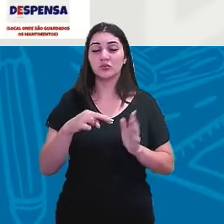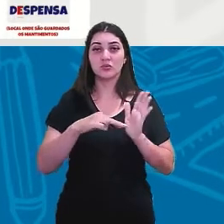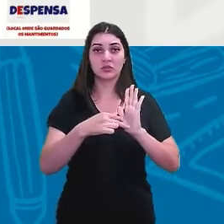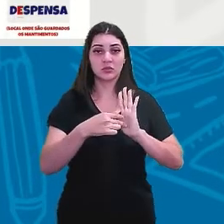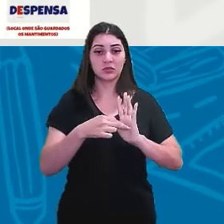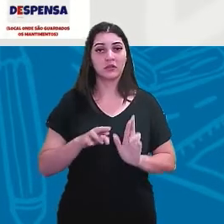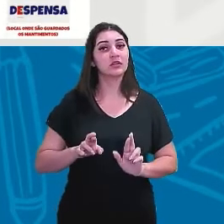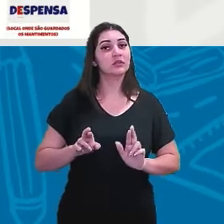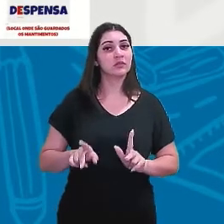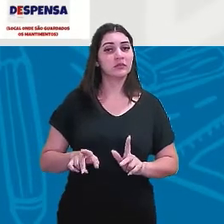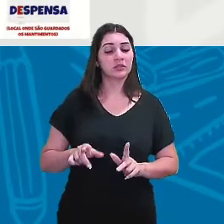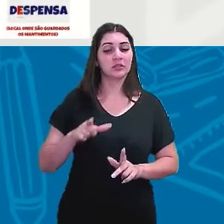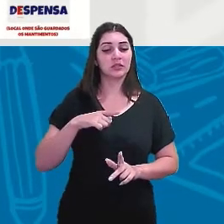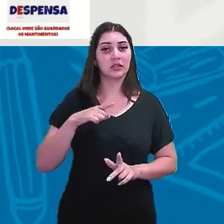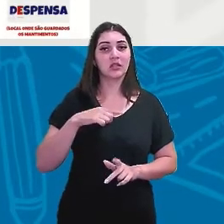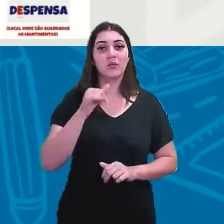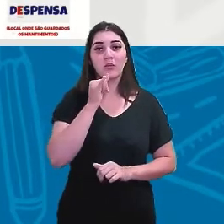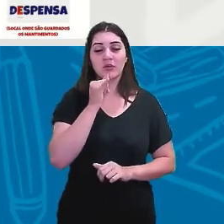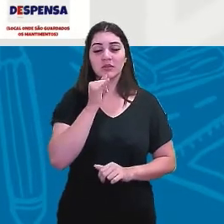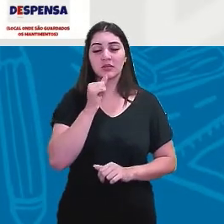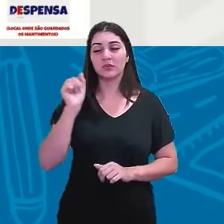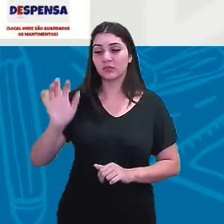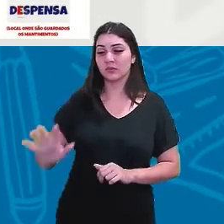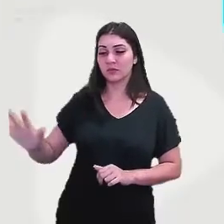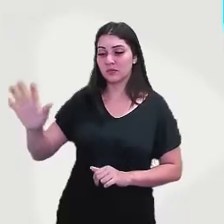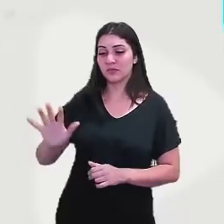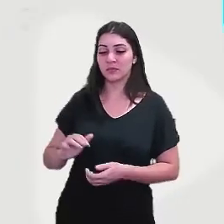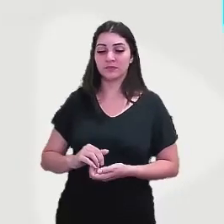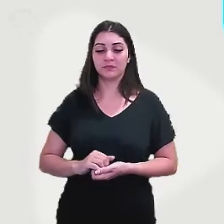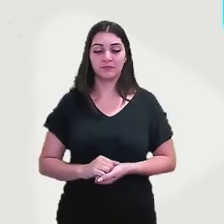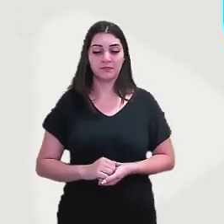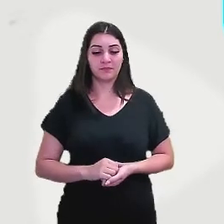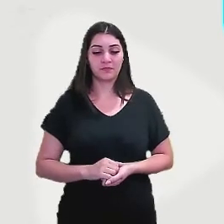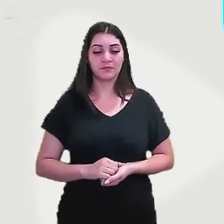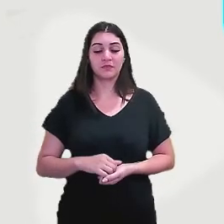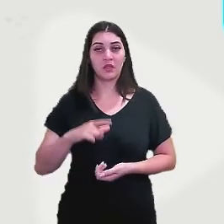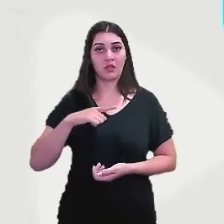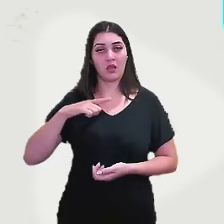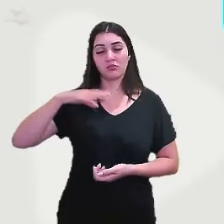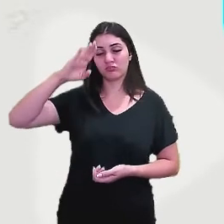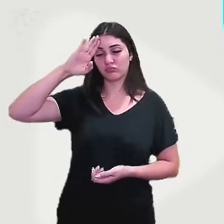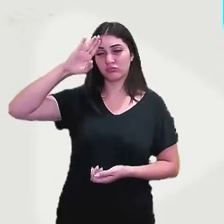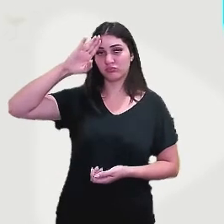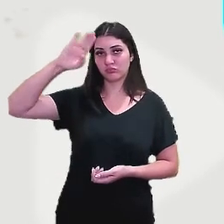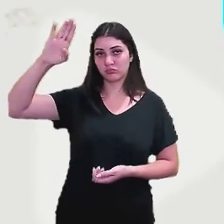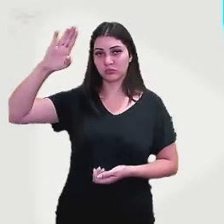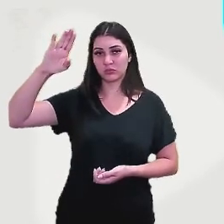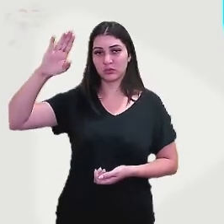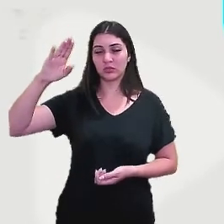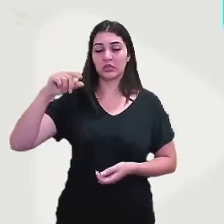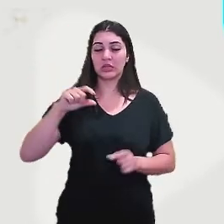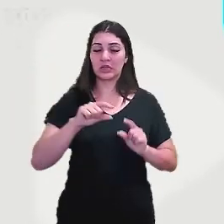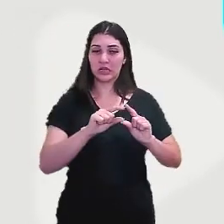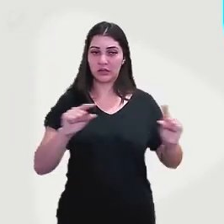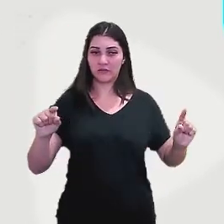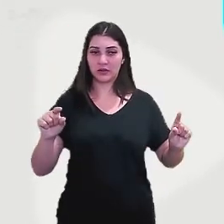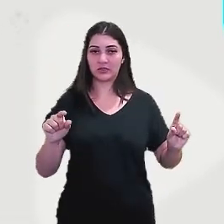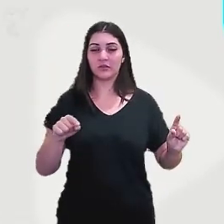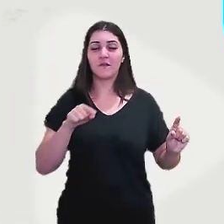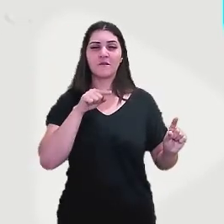como eu tenho aqui nesse exemplo dessa imagem, é um soldado, né? Então, está dizendo assim na frase,